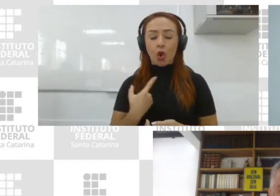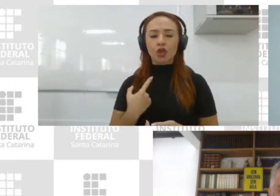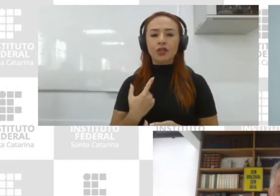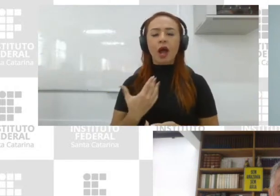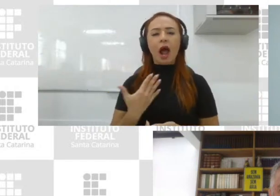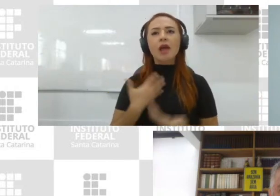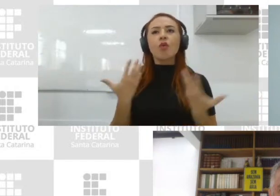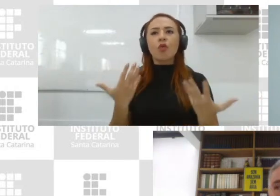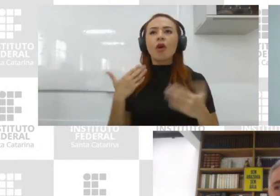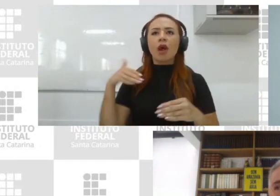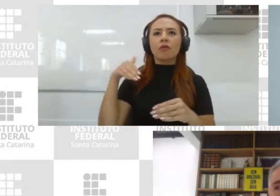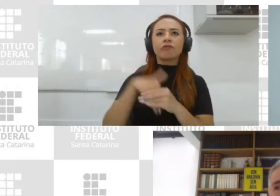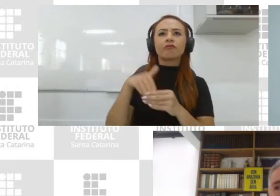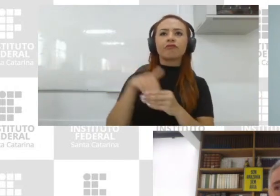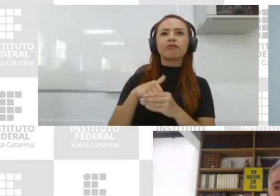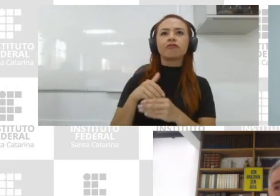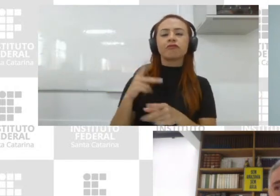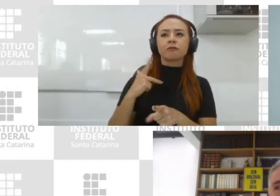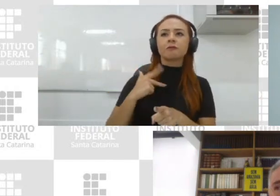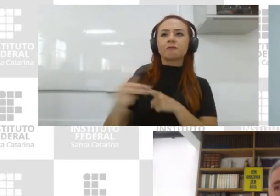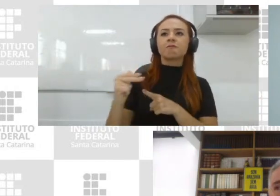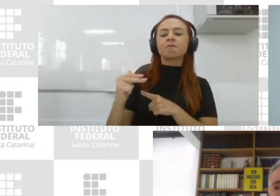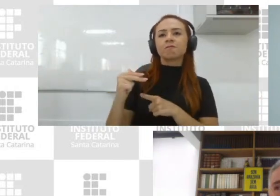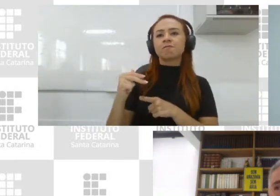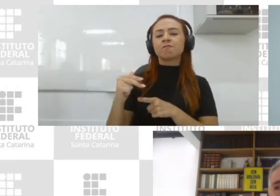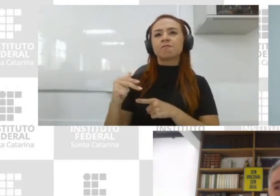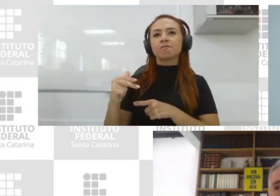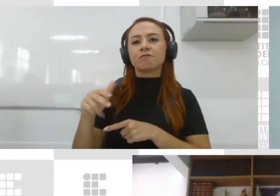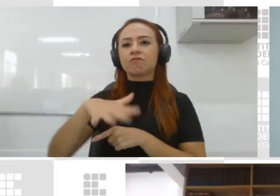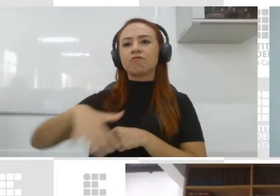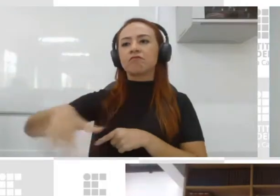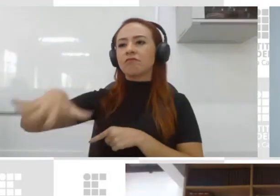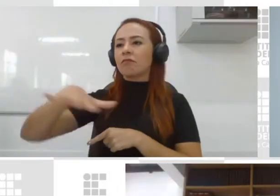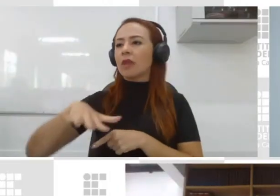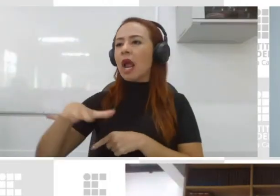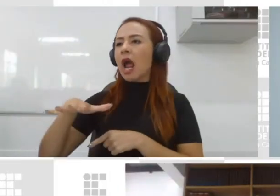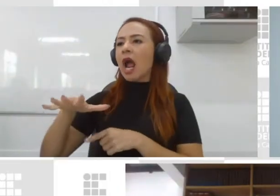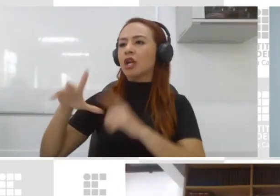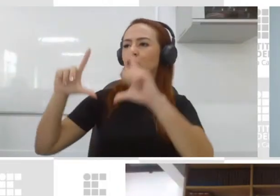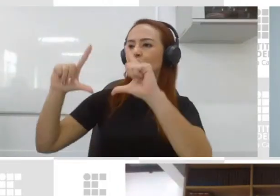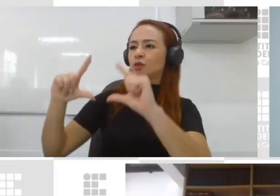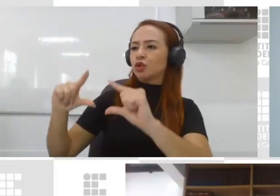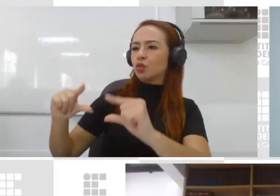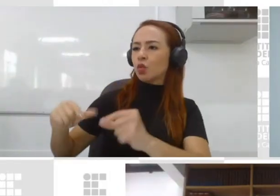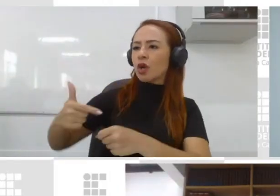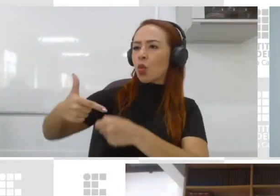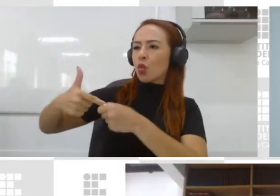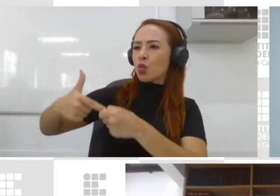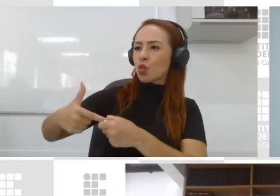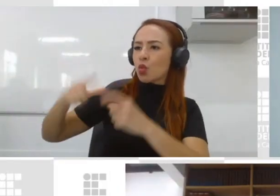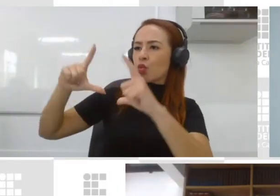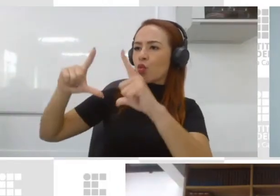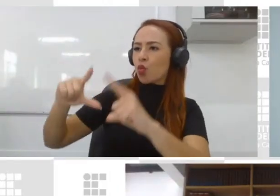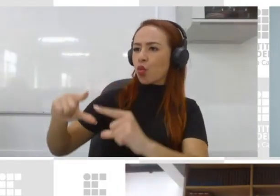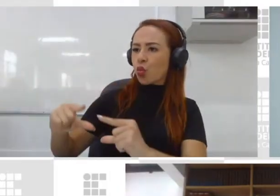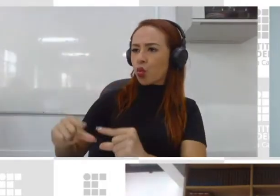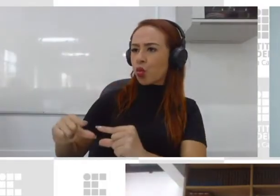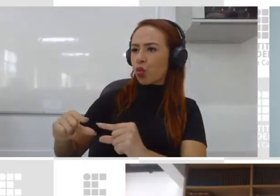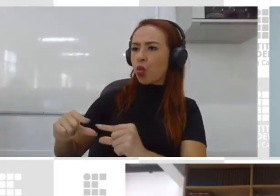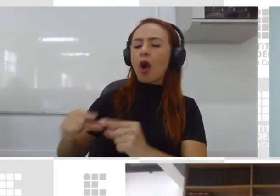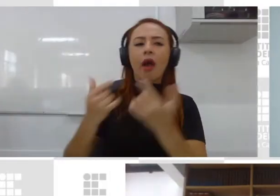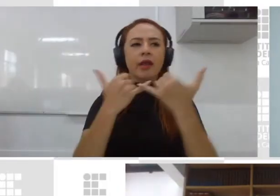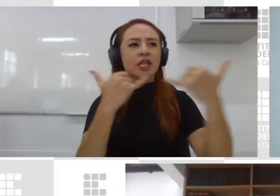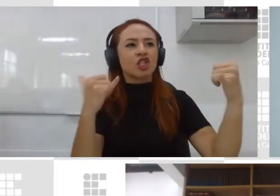a um cargo qualquer, com uma plataforma de nós vamos diminuir o consumo de combustíveis fósseis, portanto, nós vamos diminuir o nosso consumo